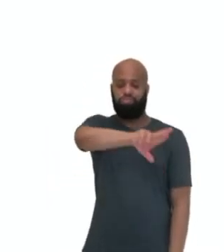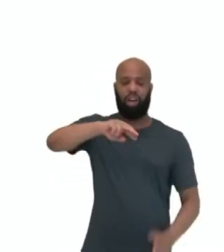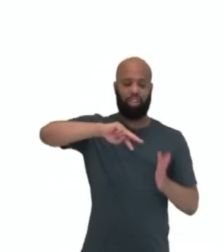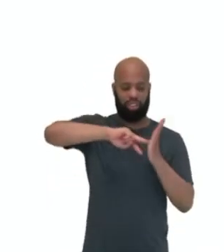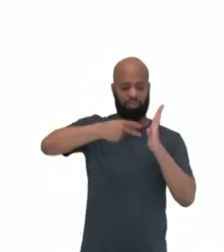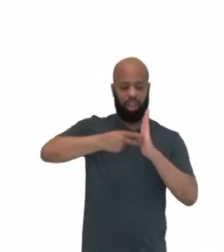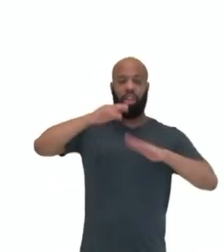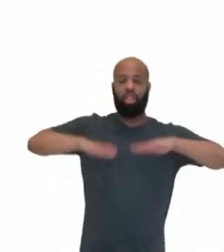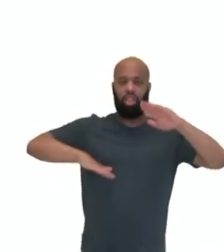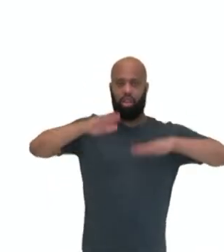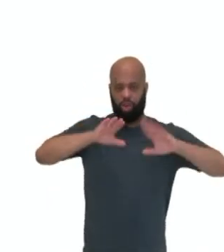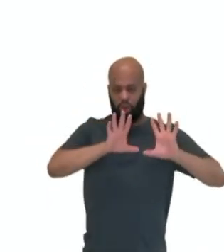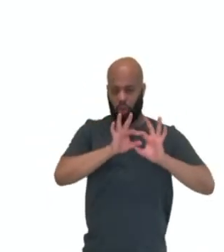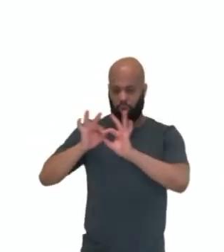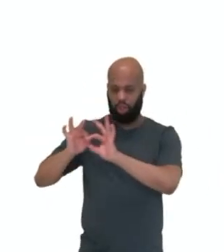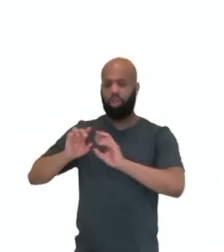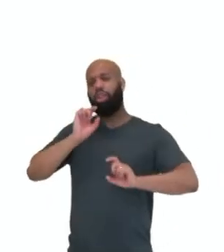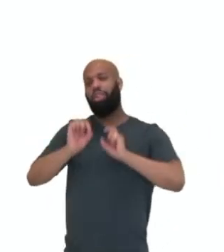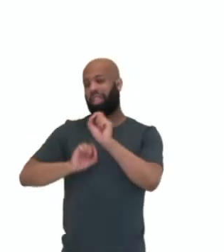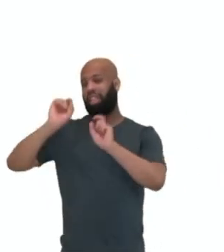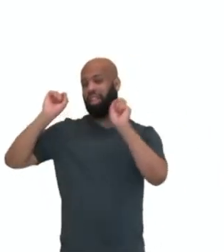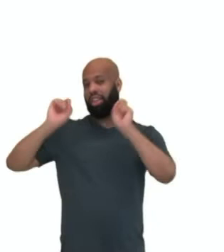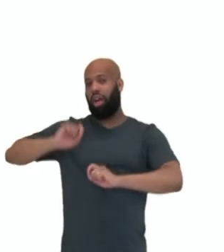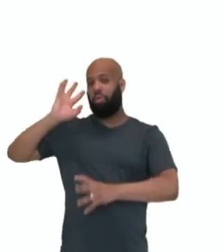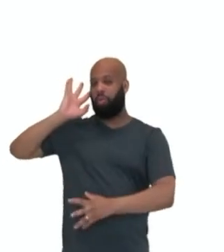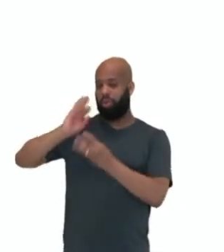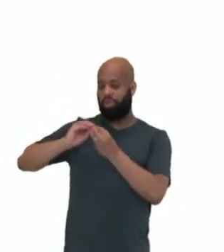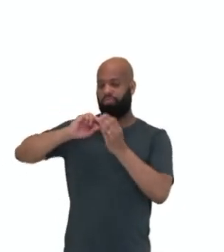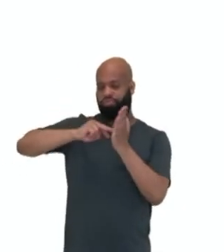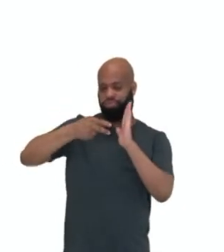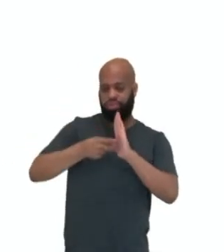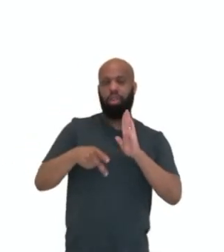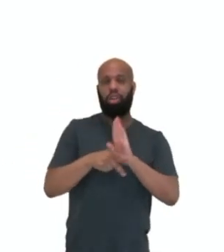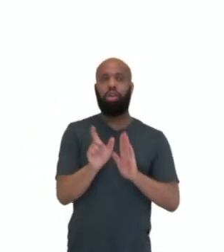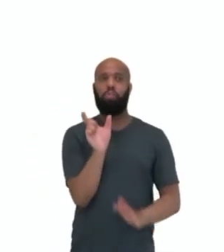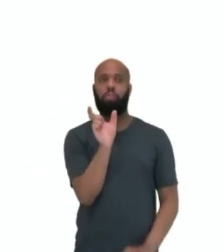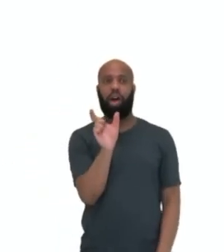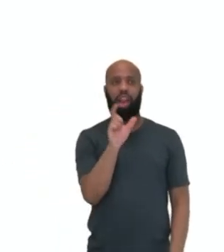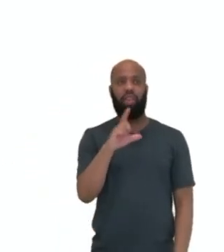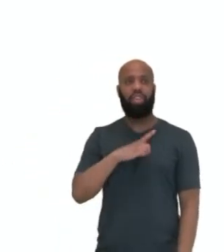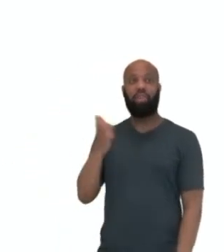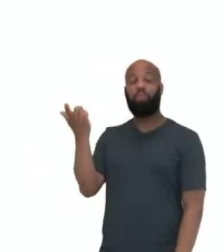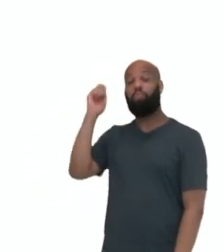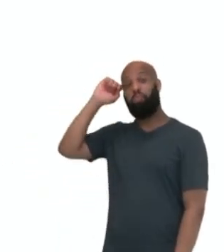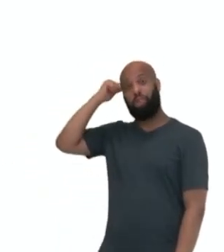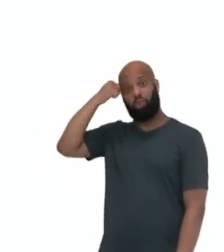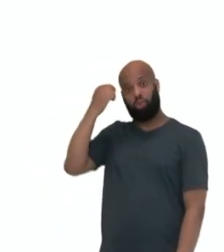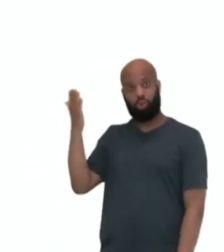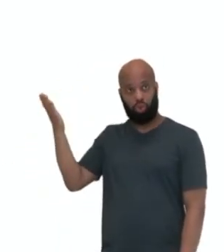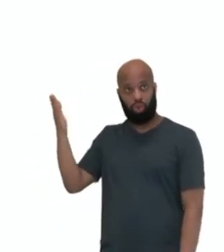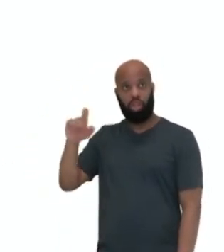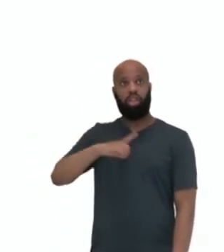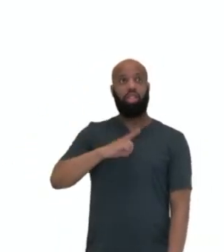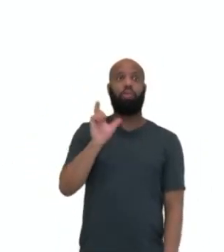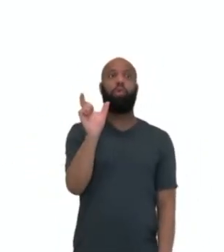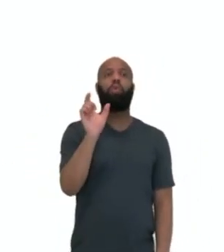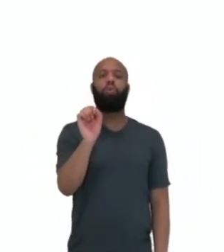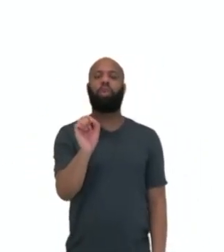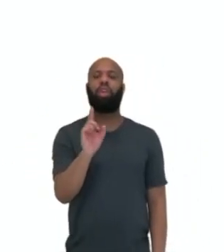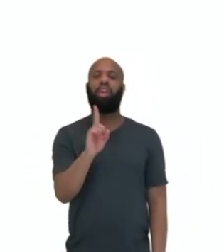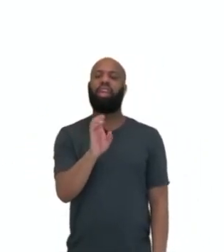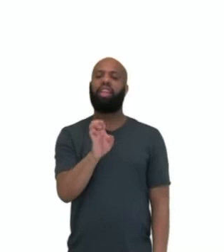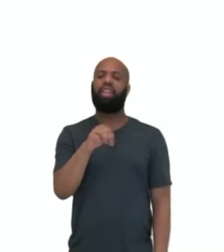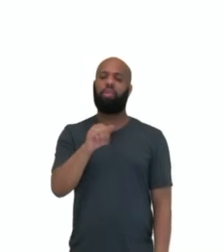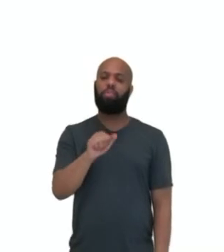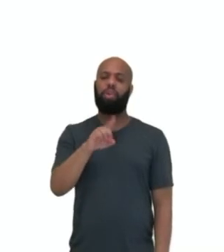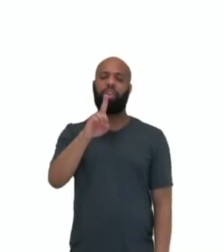inserida. O que podemos inferir sobre o significado da palavra destacada? Eu tenho destacado aqui a palavra